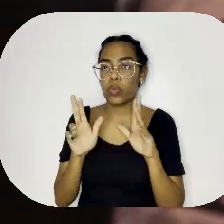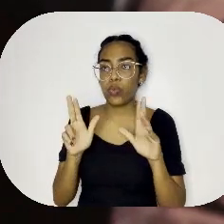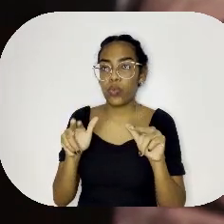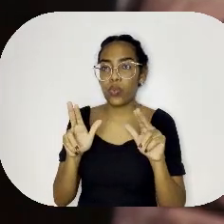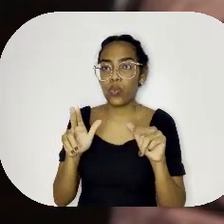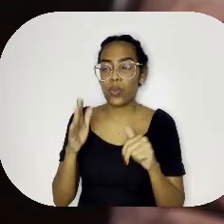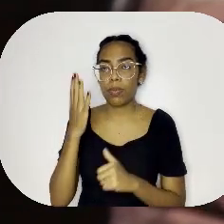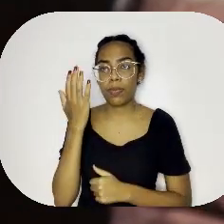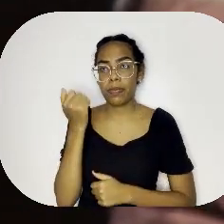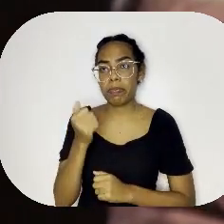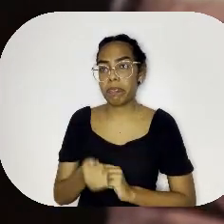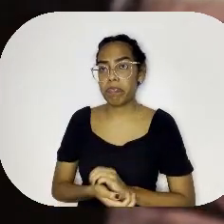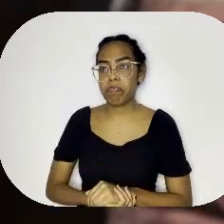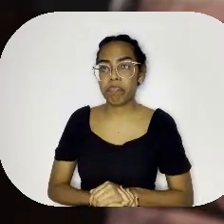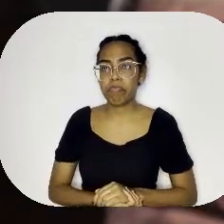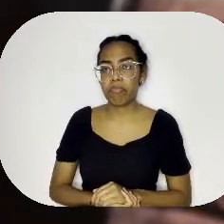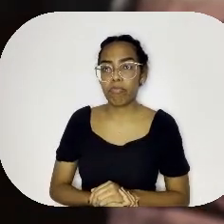saberá.